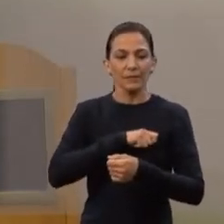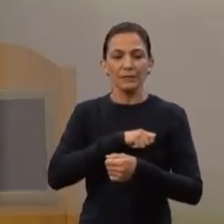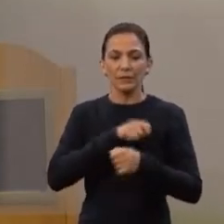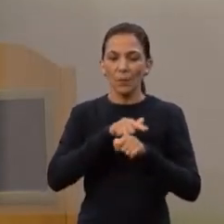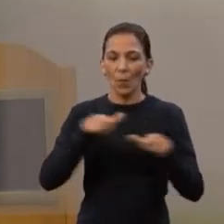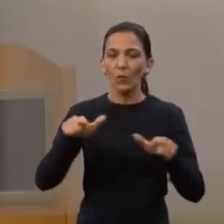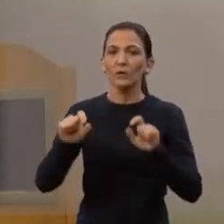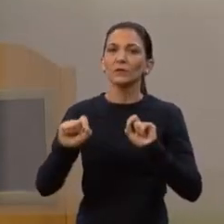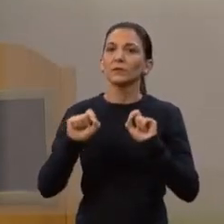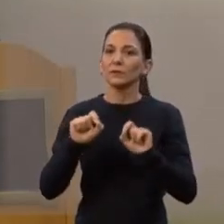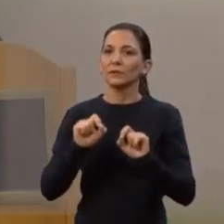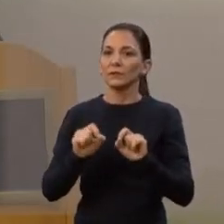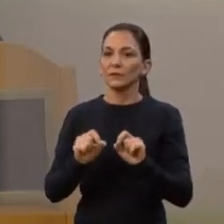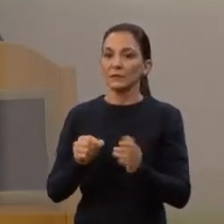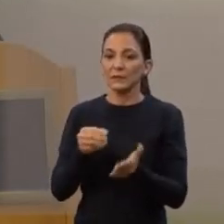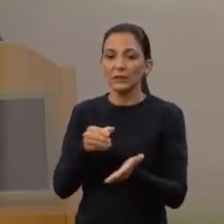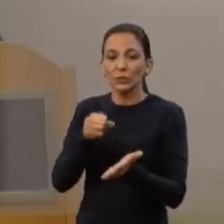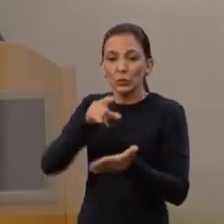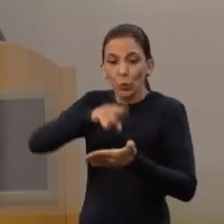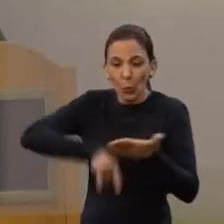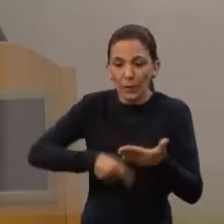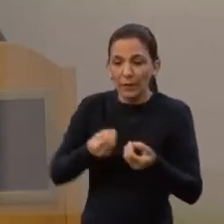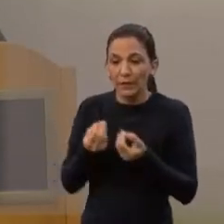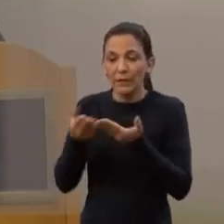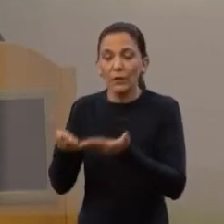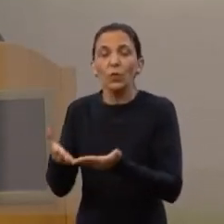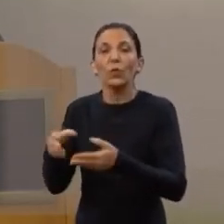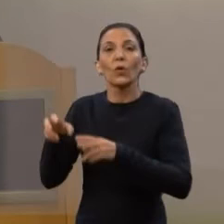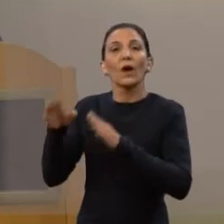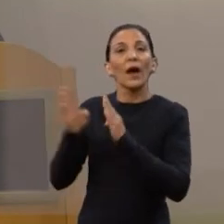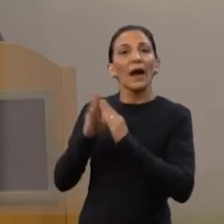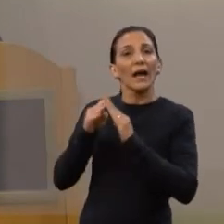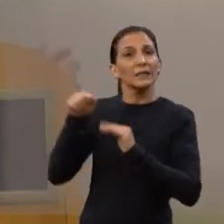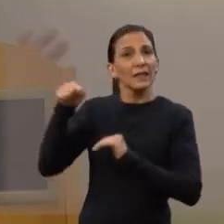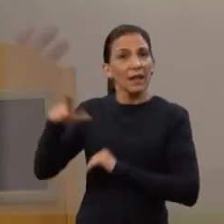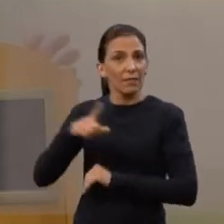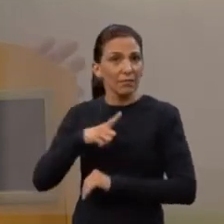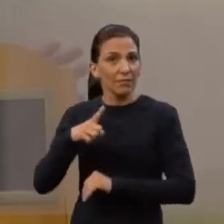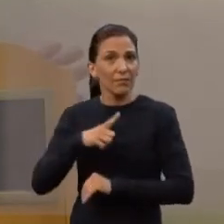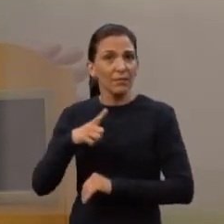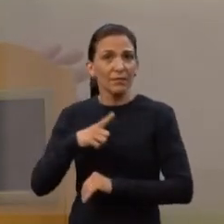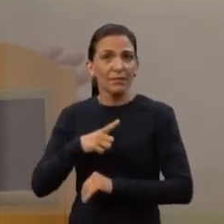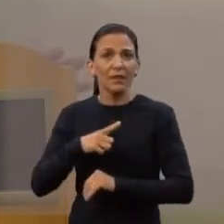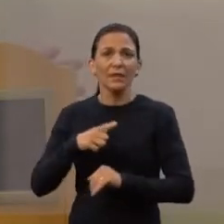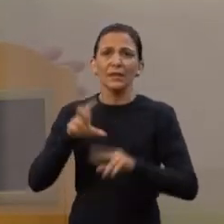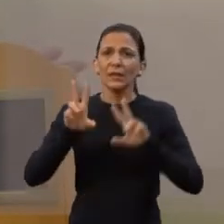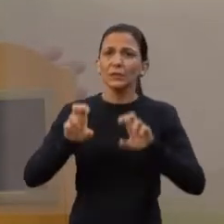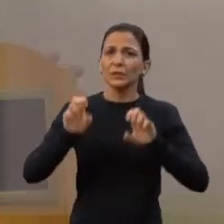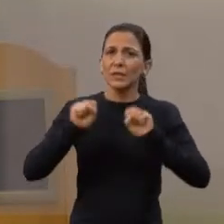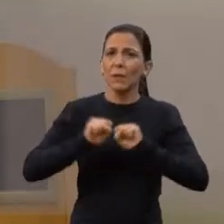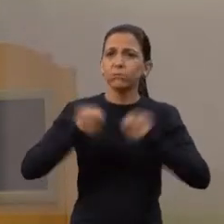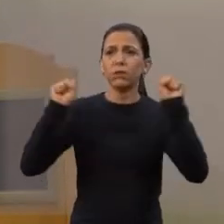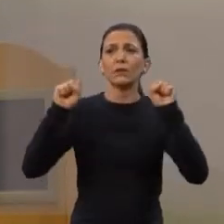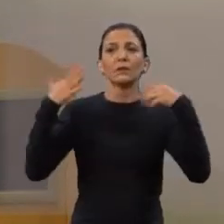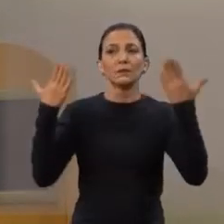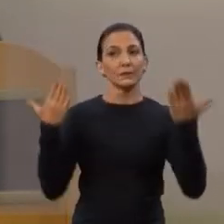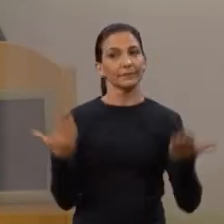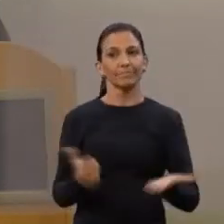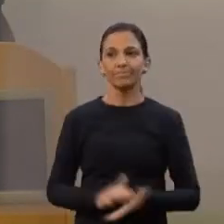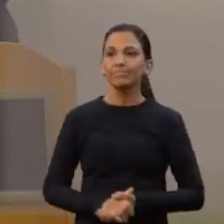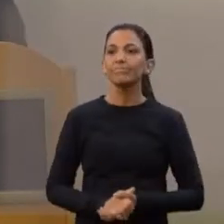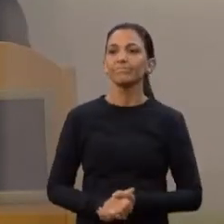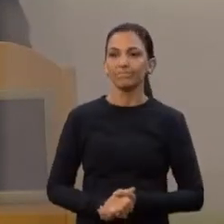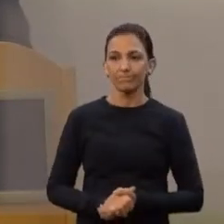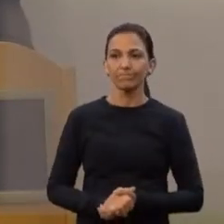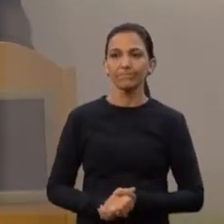expressão EA sentir matas a intimação para todos os moradores que tem essa cresçam mas não temos que tá explodindo então assim temos